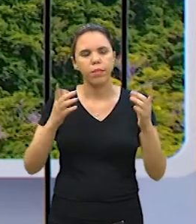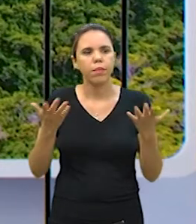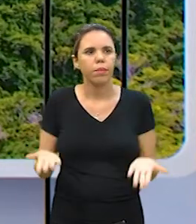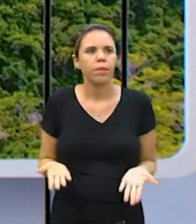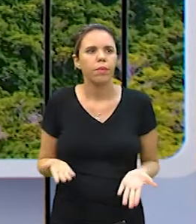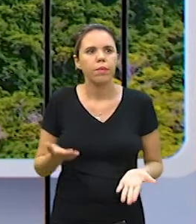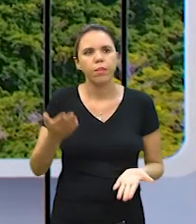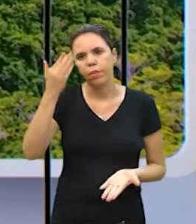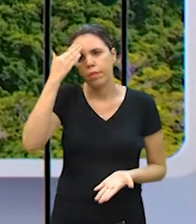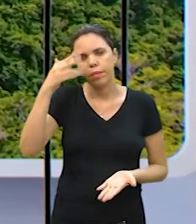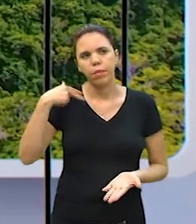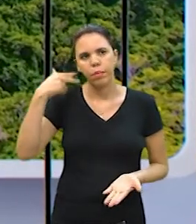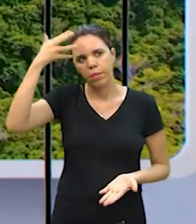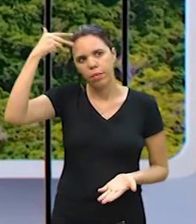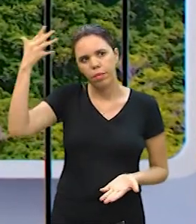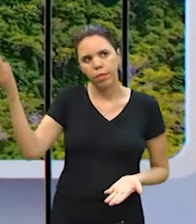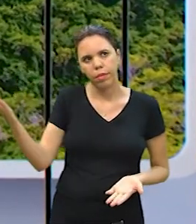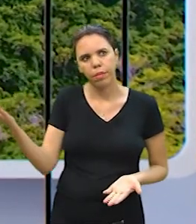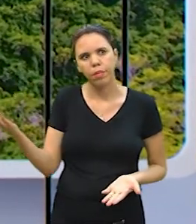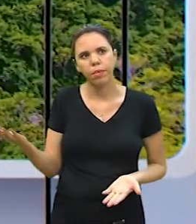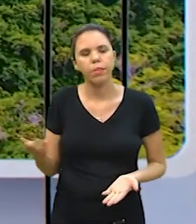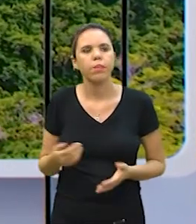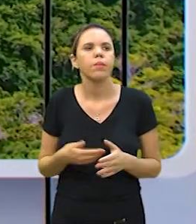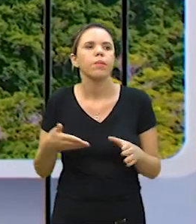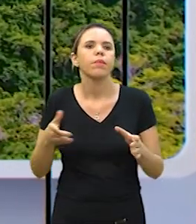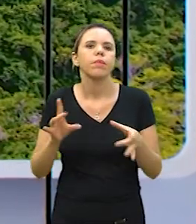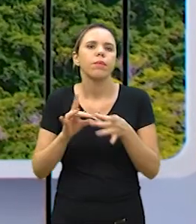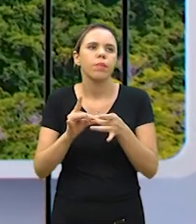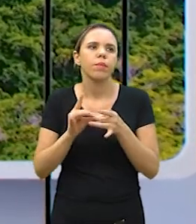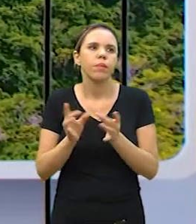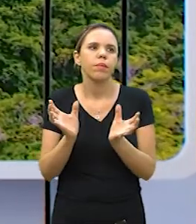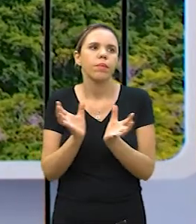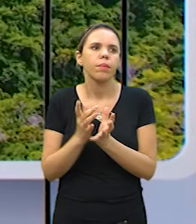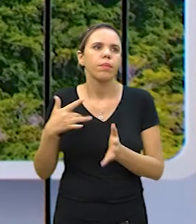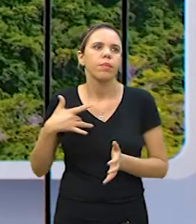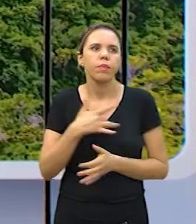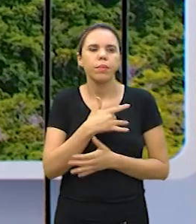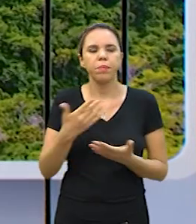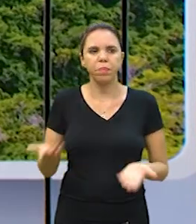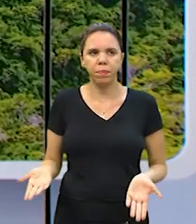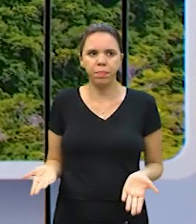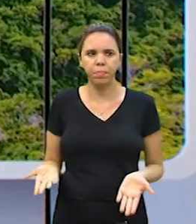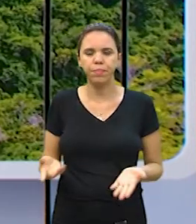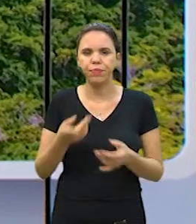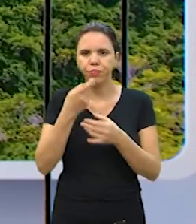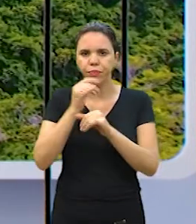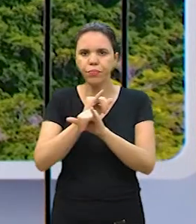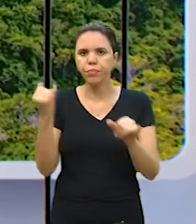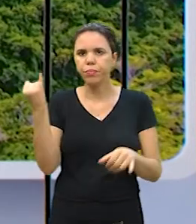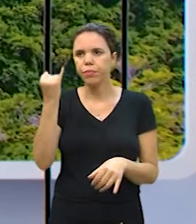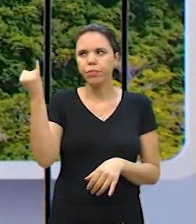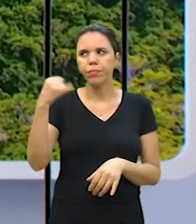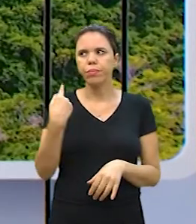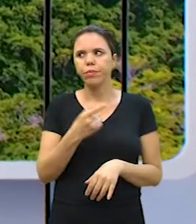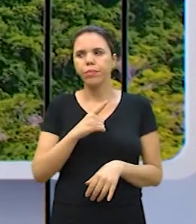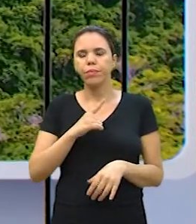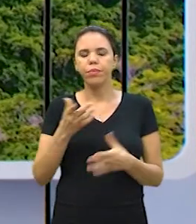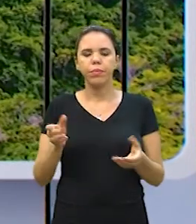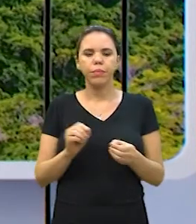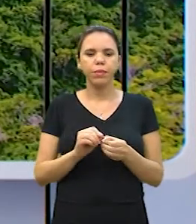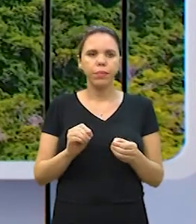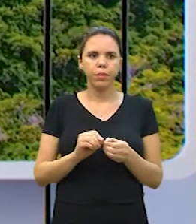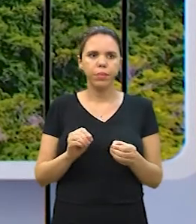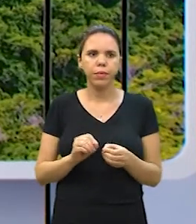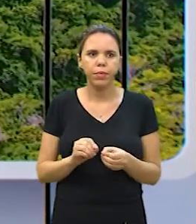debate. Quero agradecer ao Rodrigo também, que é parceiro mesmo da Comissão de Saúde, e dizer a importância da gente,